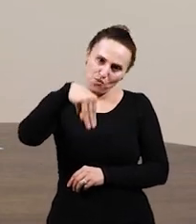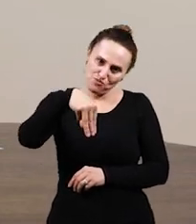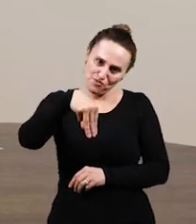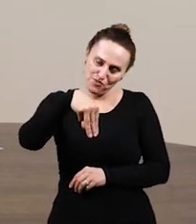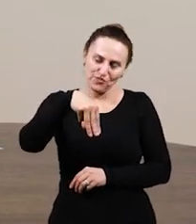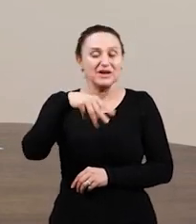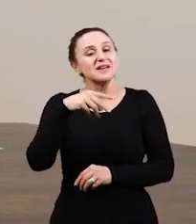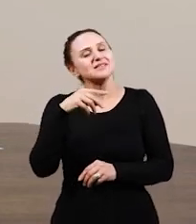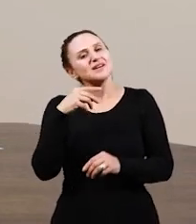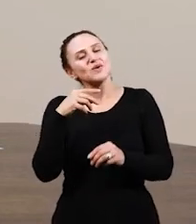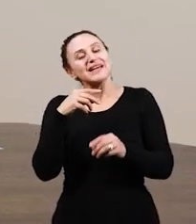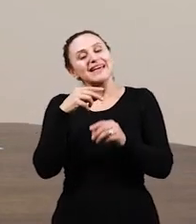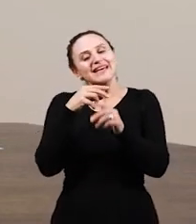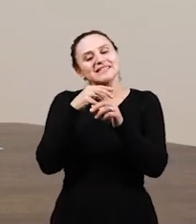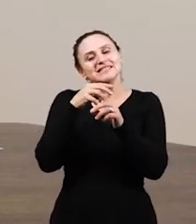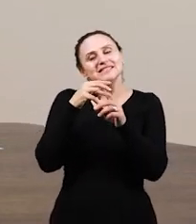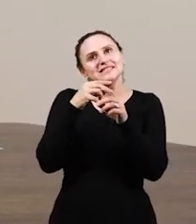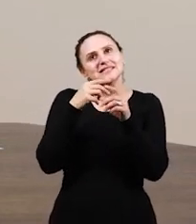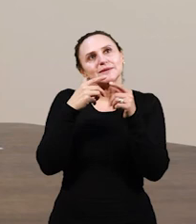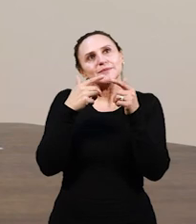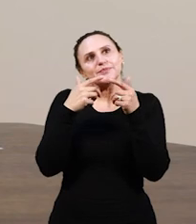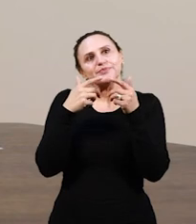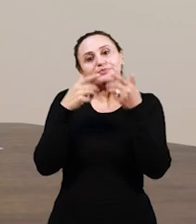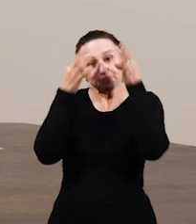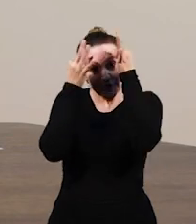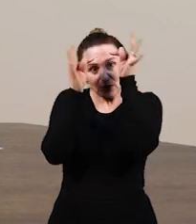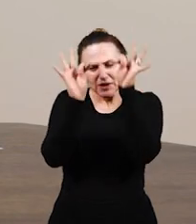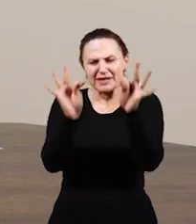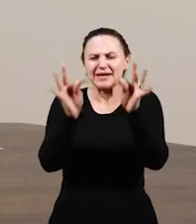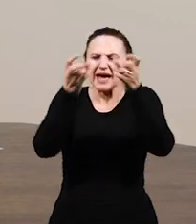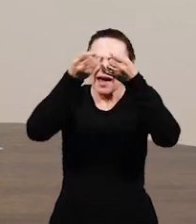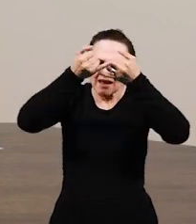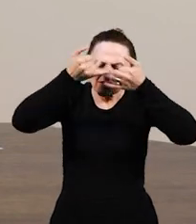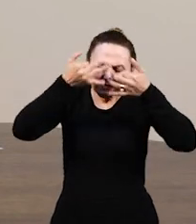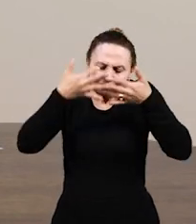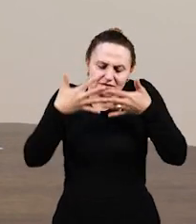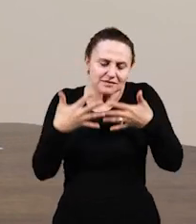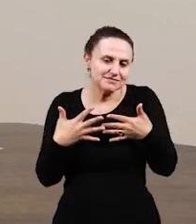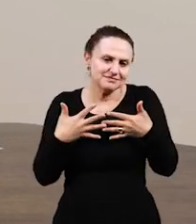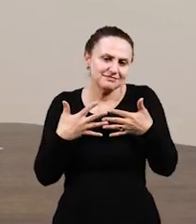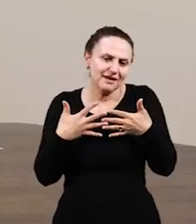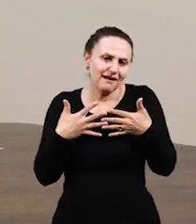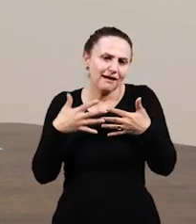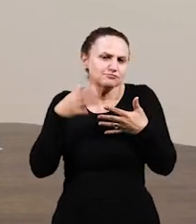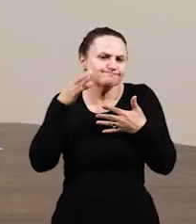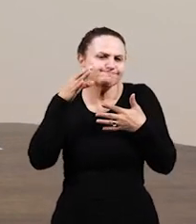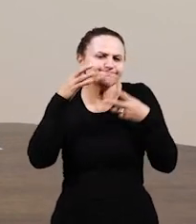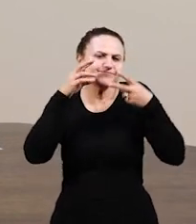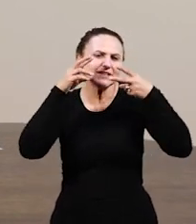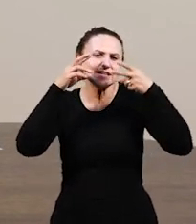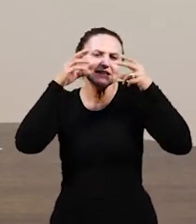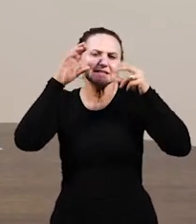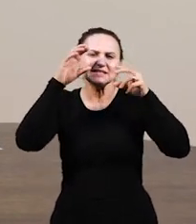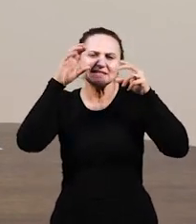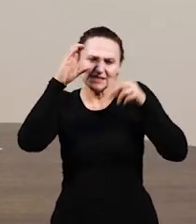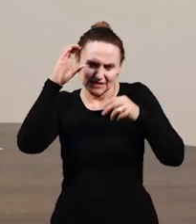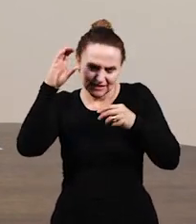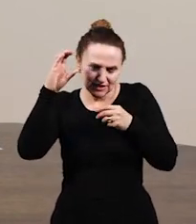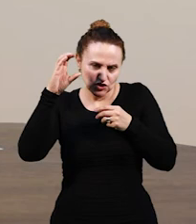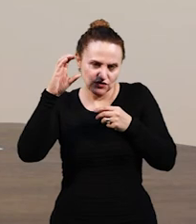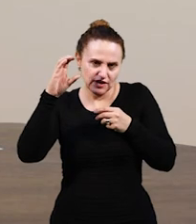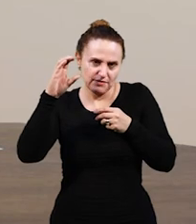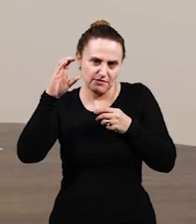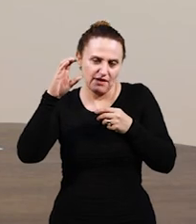sócio linguística ela vai explicar científicamente por quê que existe essa